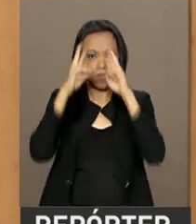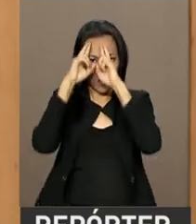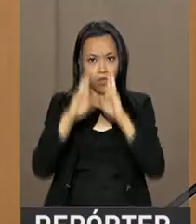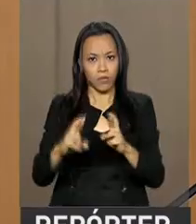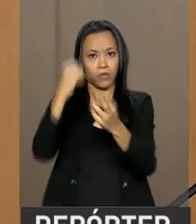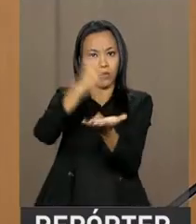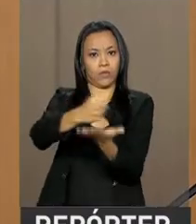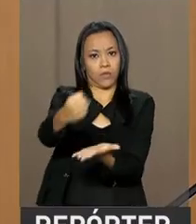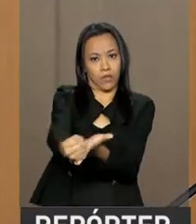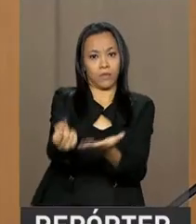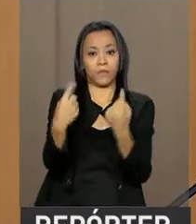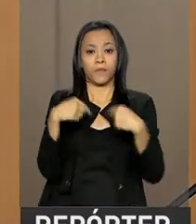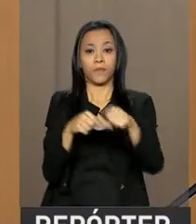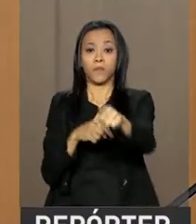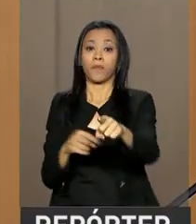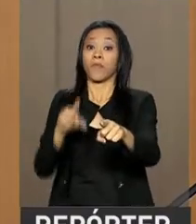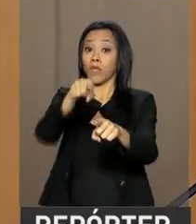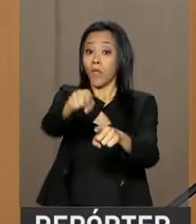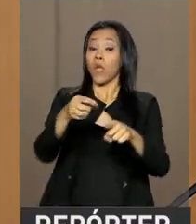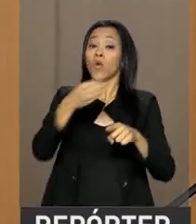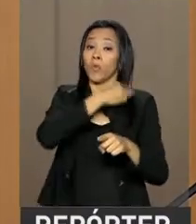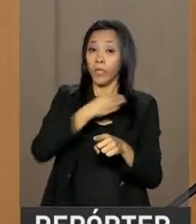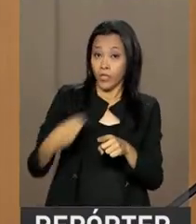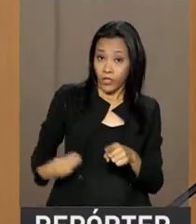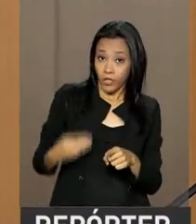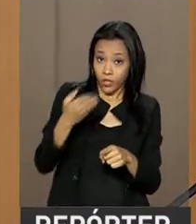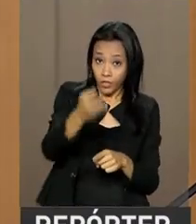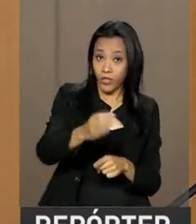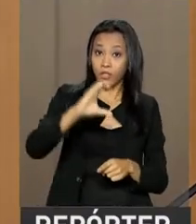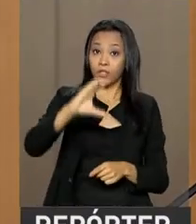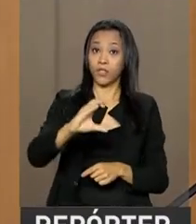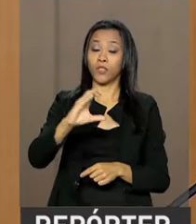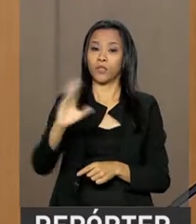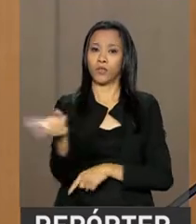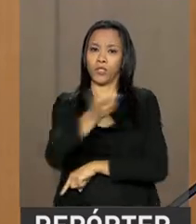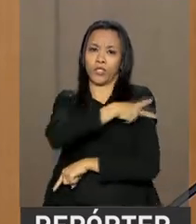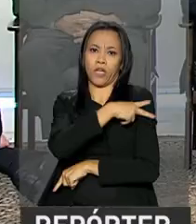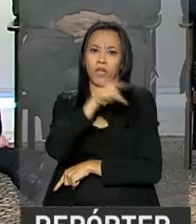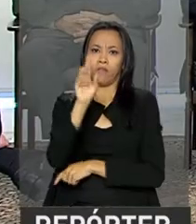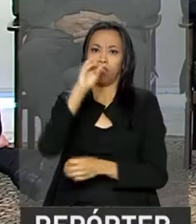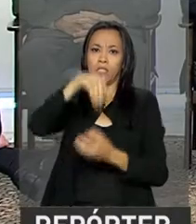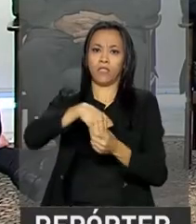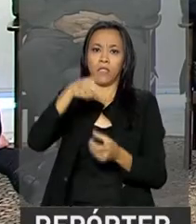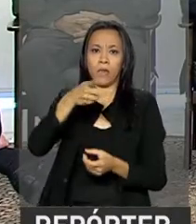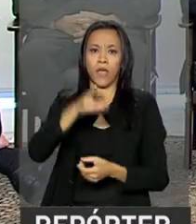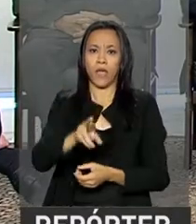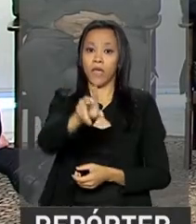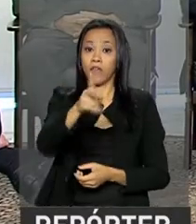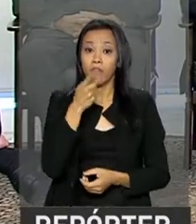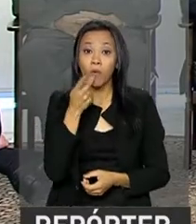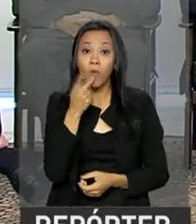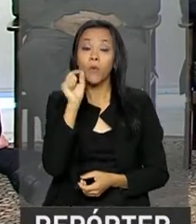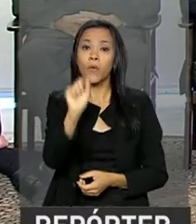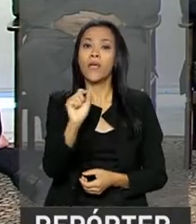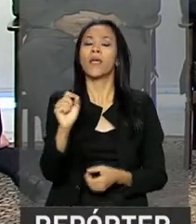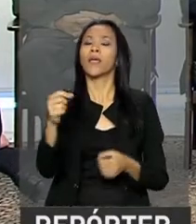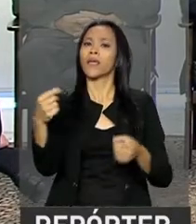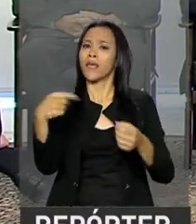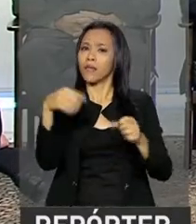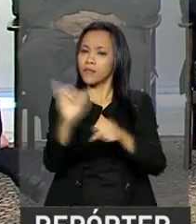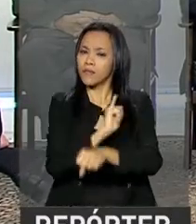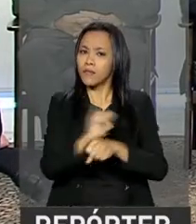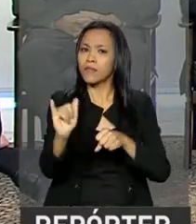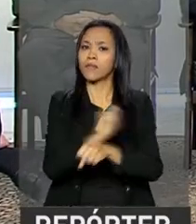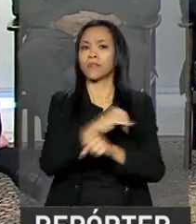contratos o ministro chefe da secretaria geral da presidência da república destacou que a medida vai dar mais competitividade